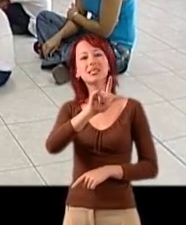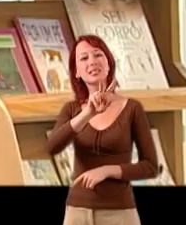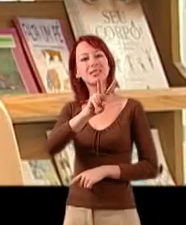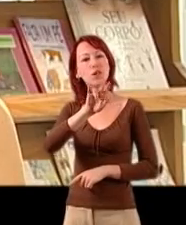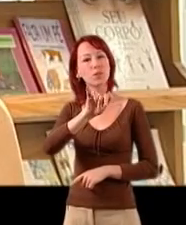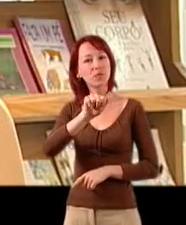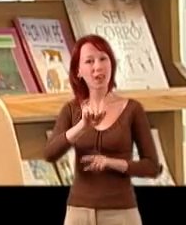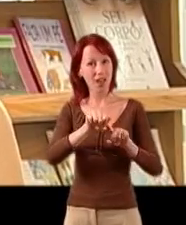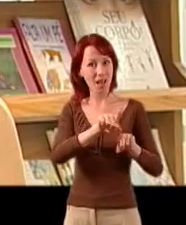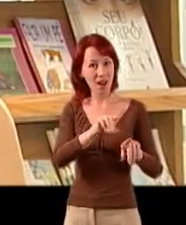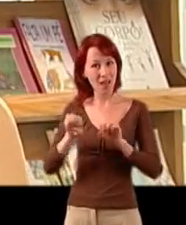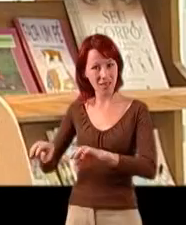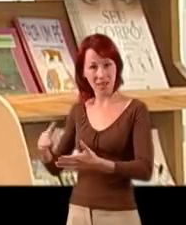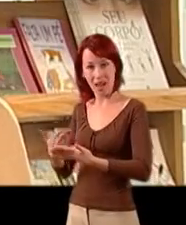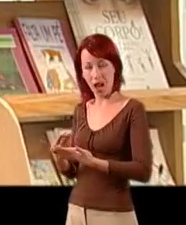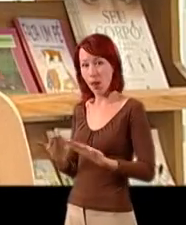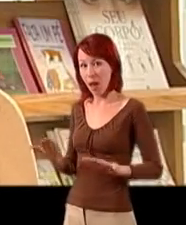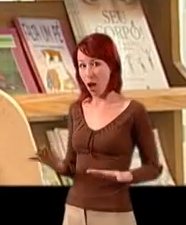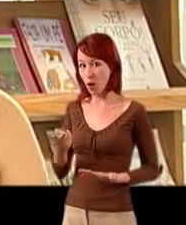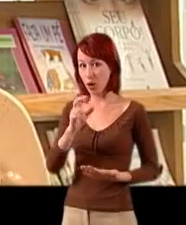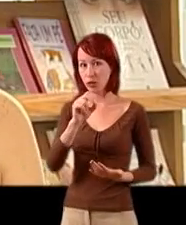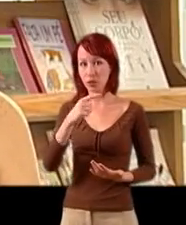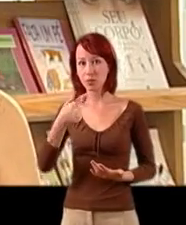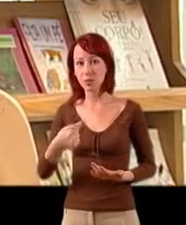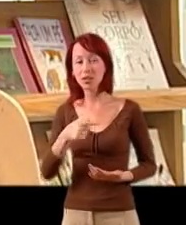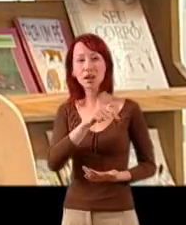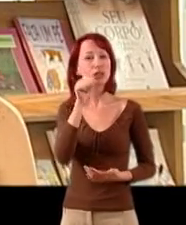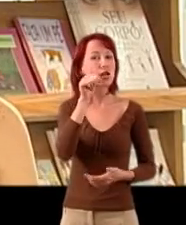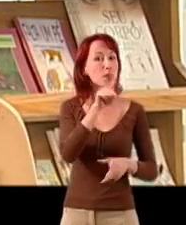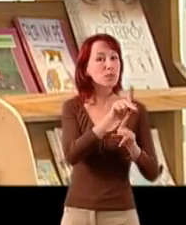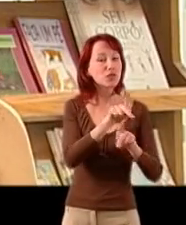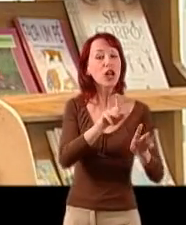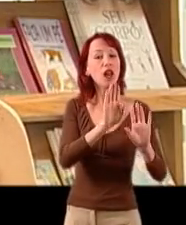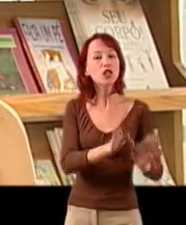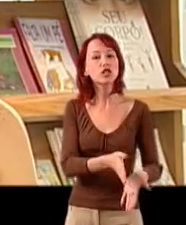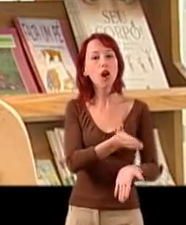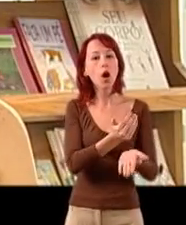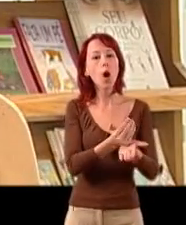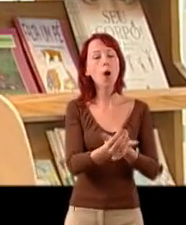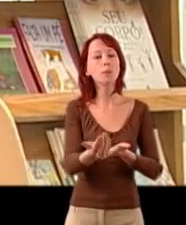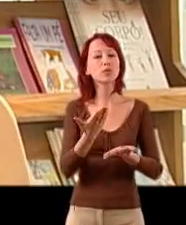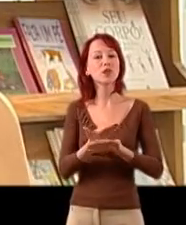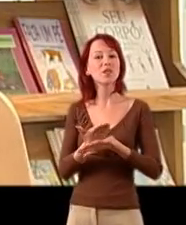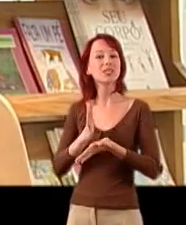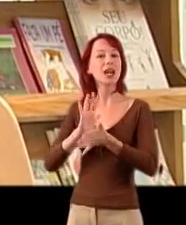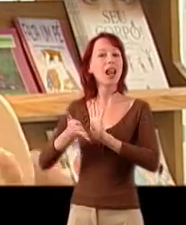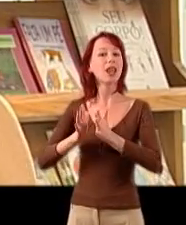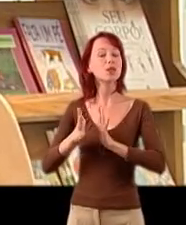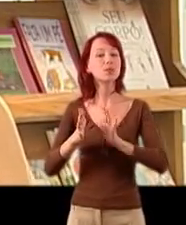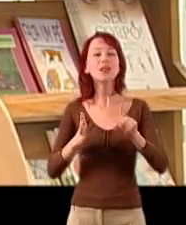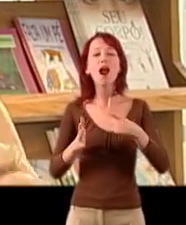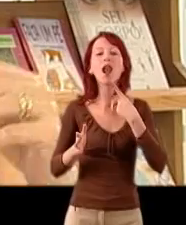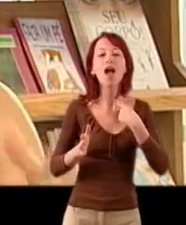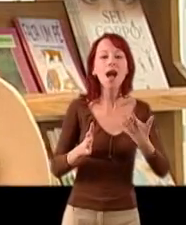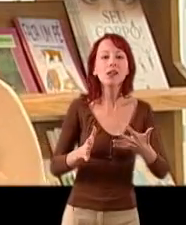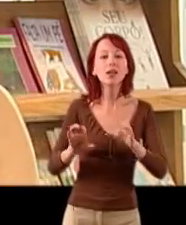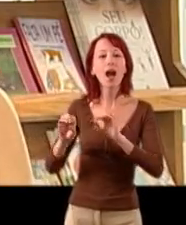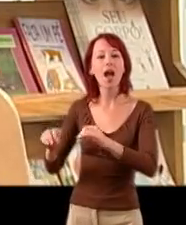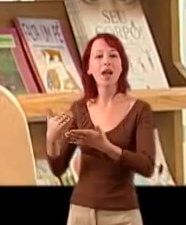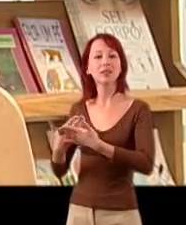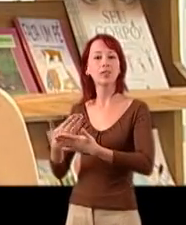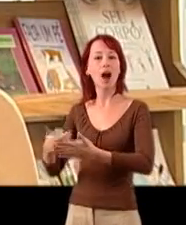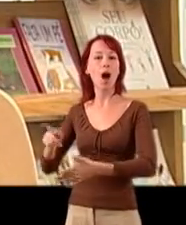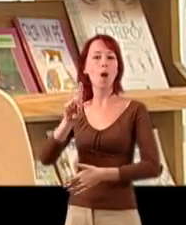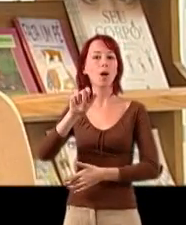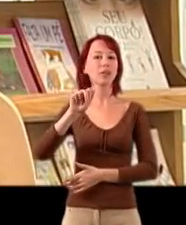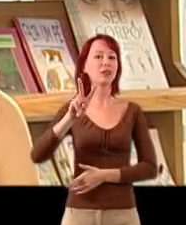com ele, né, agora em 2007, tinha começado o estudo de Libras, até pensando na possibilidade de um dia trabalhar